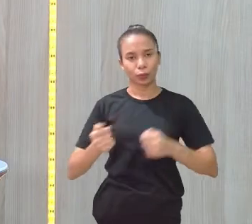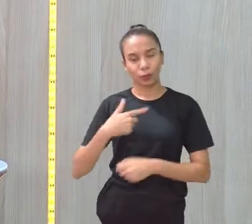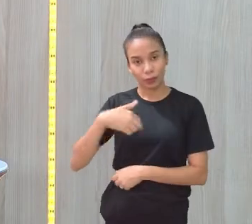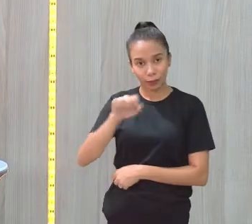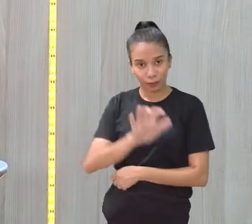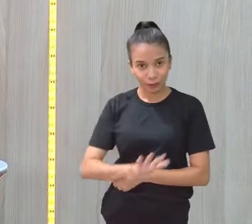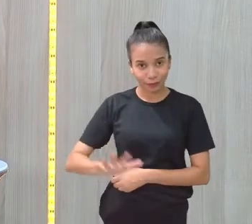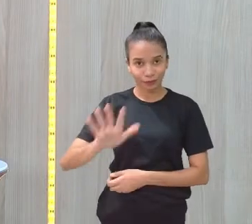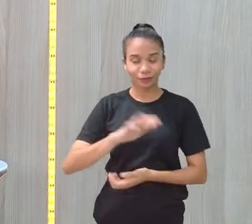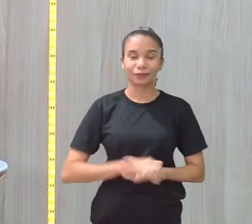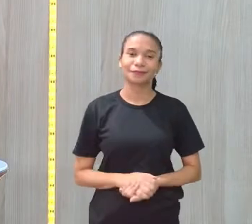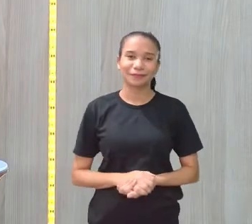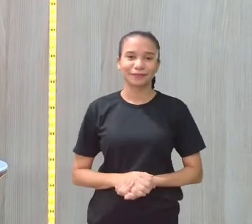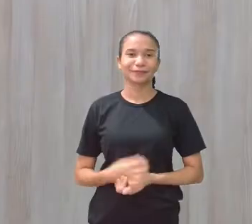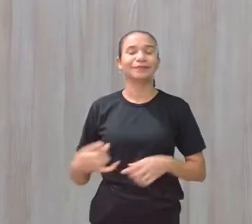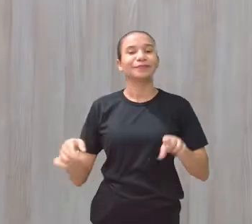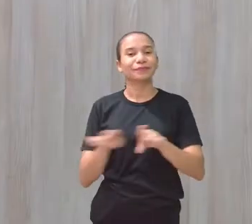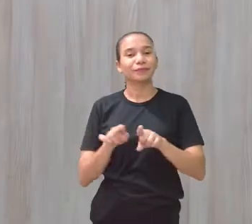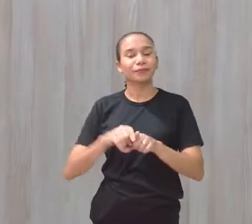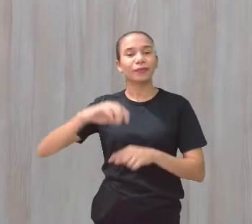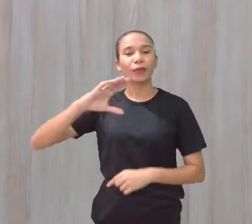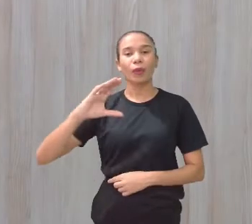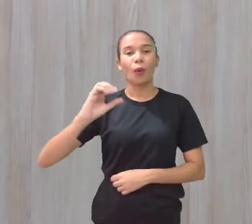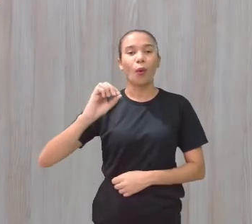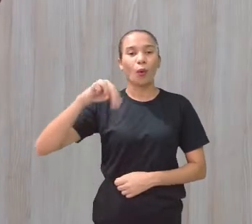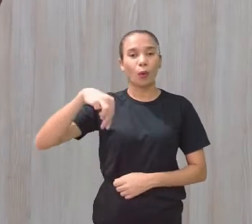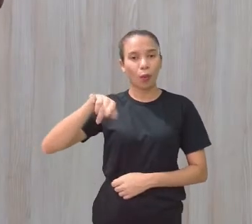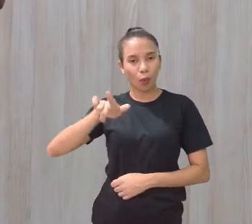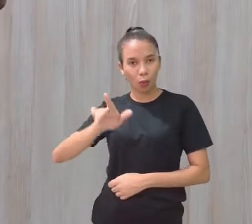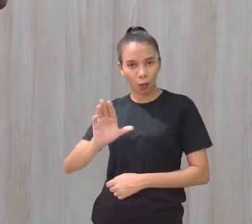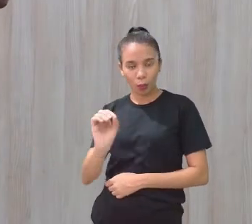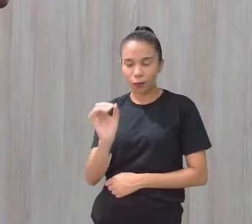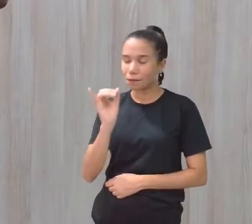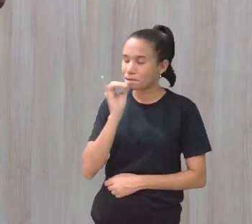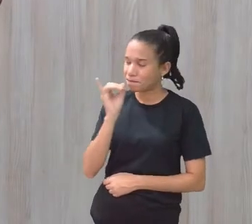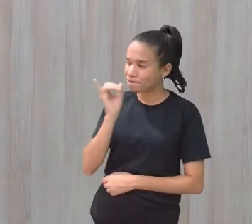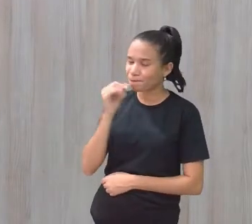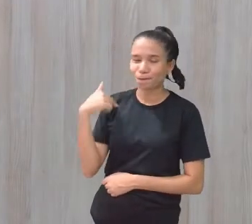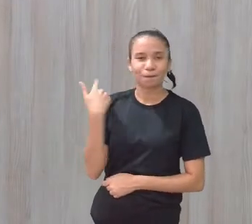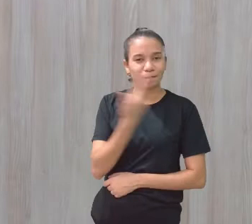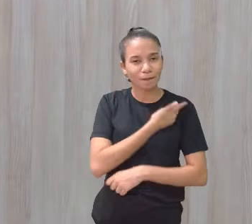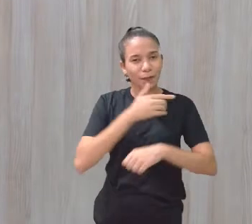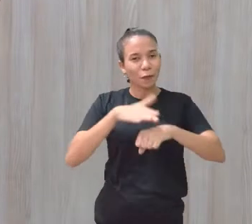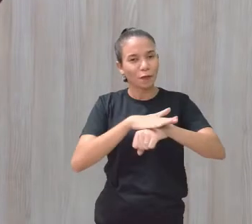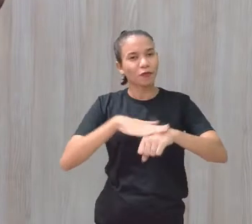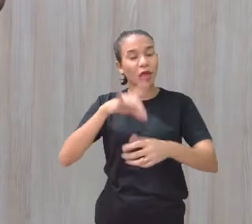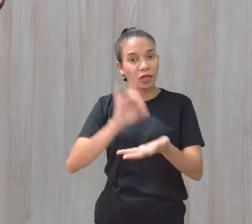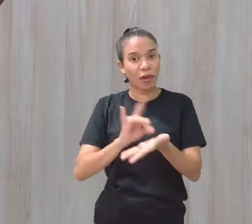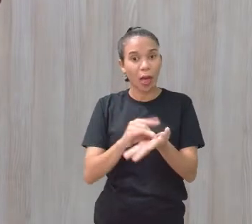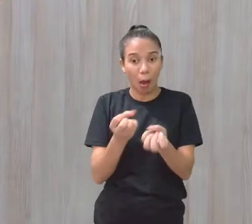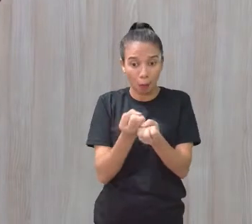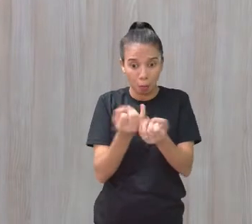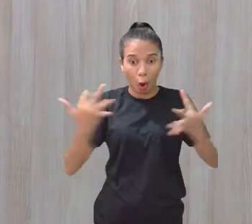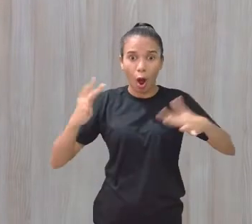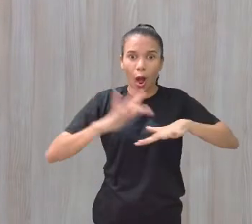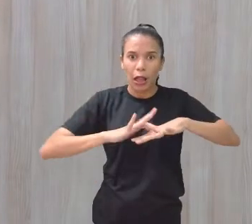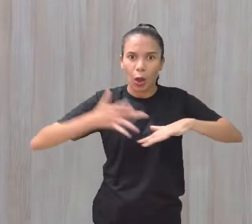aquela região. A região do Congo, por exemplo, que a gente falou, é uma região muito rica em diamantes e em